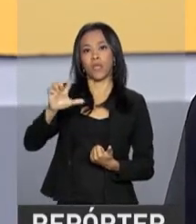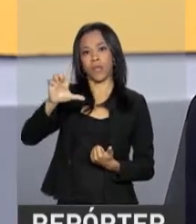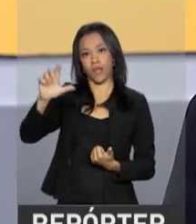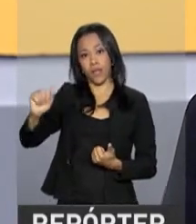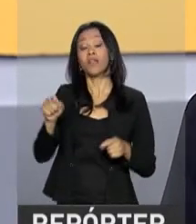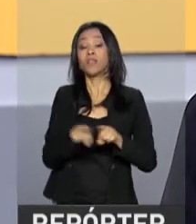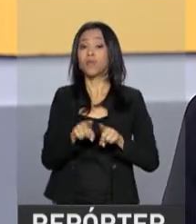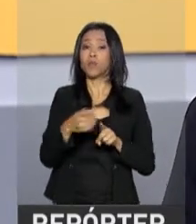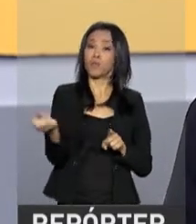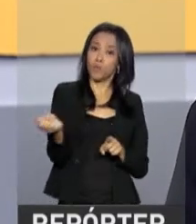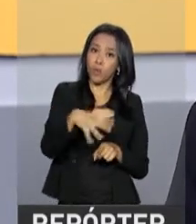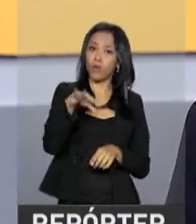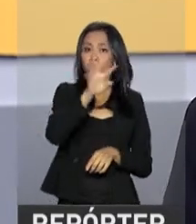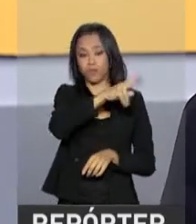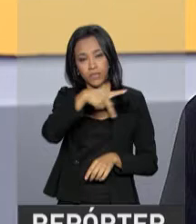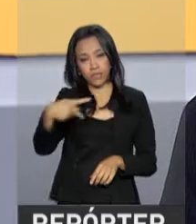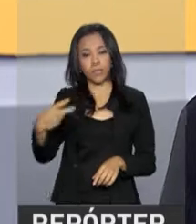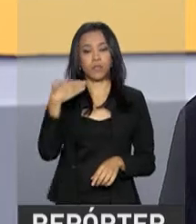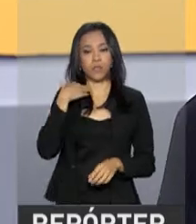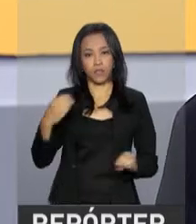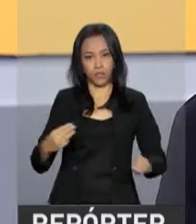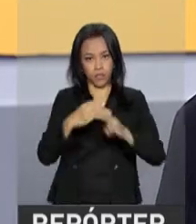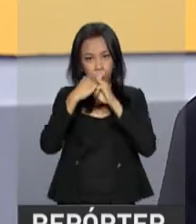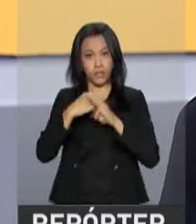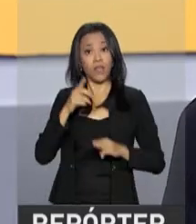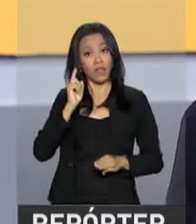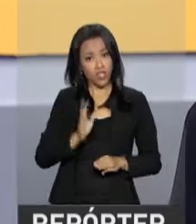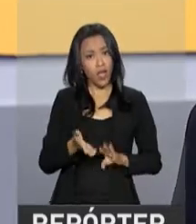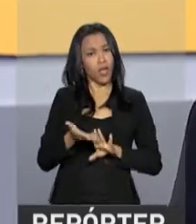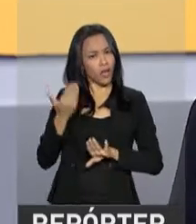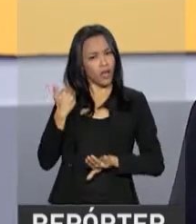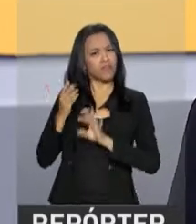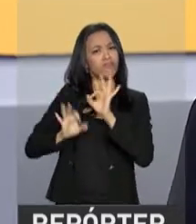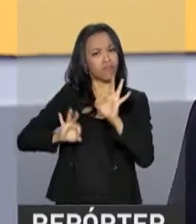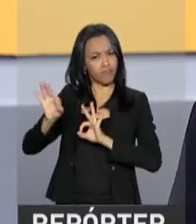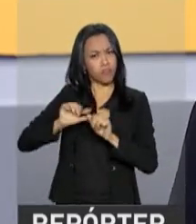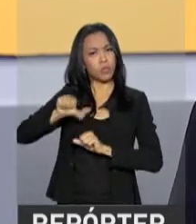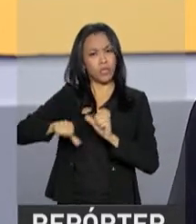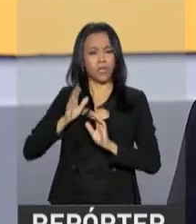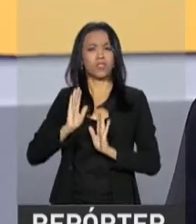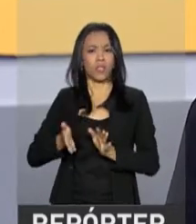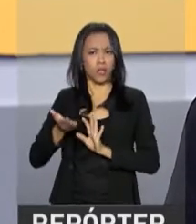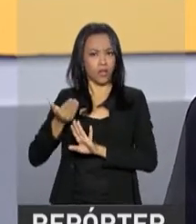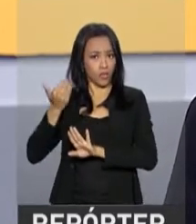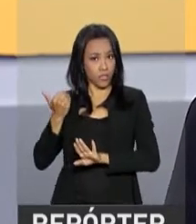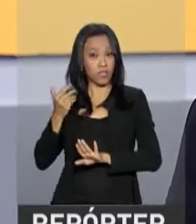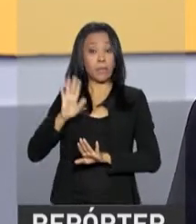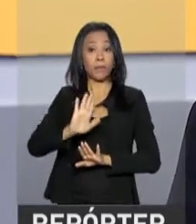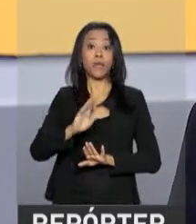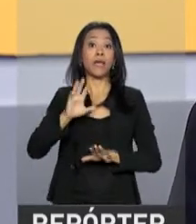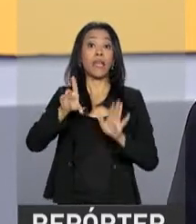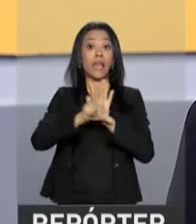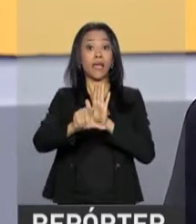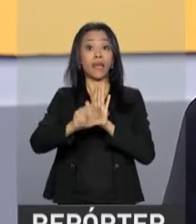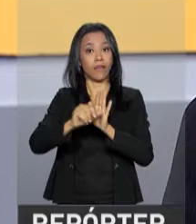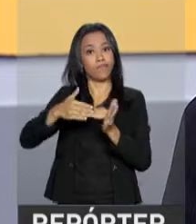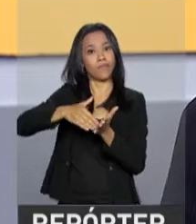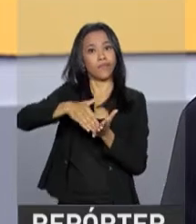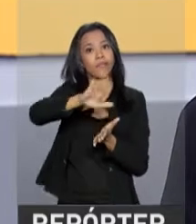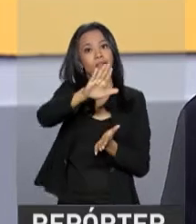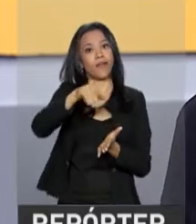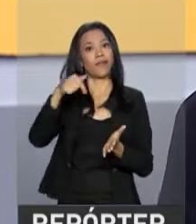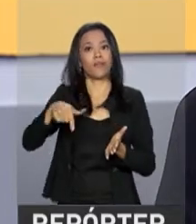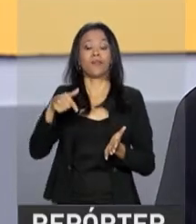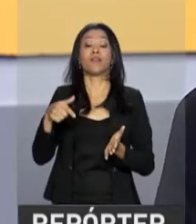nelson antônio de souza as mudanças já estavam previstas pela lei os ministros precisam deixar os cargos até o dia